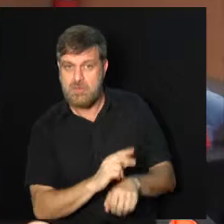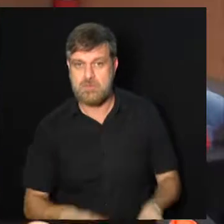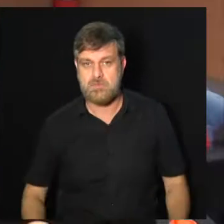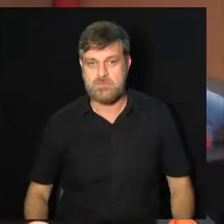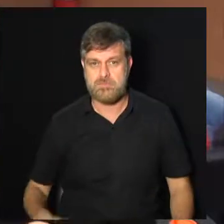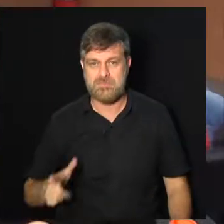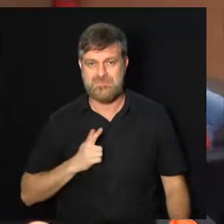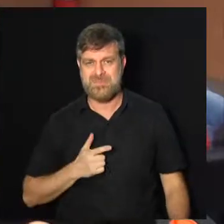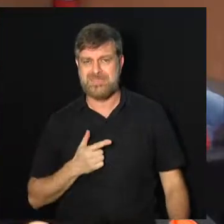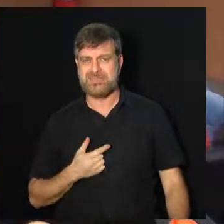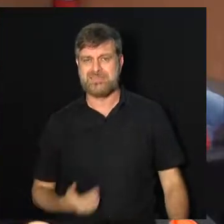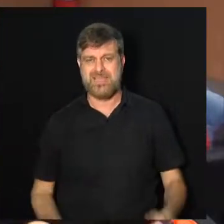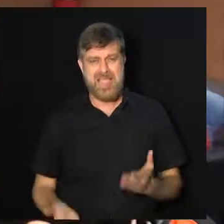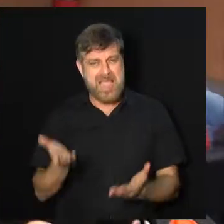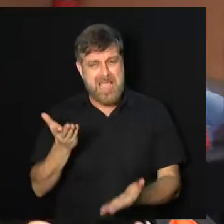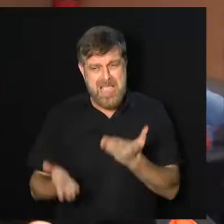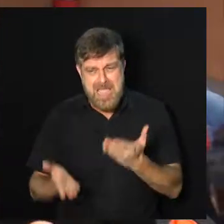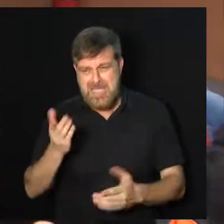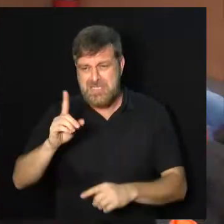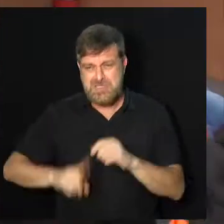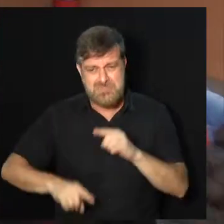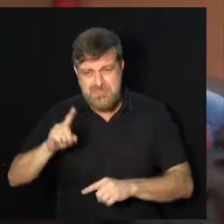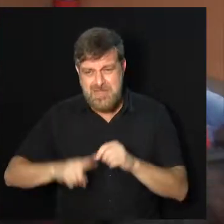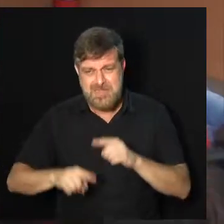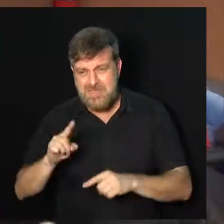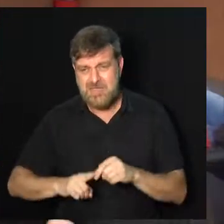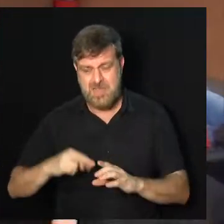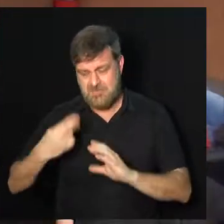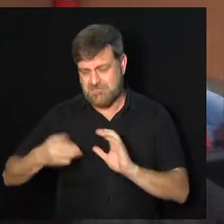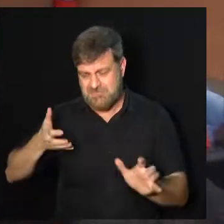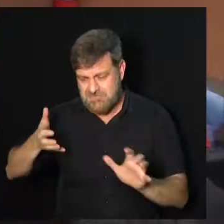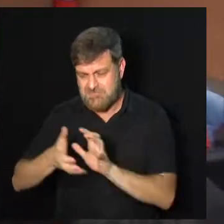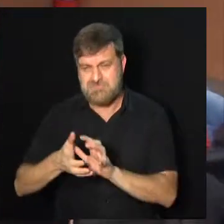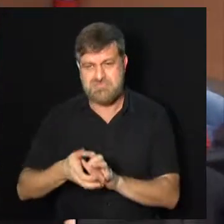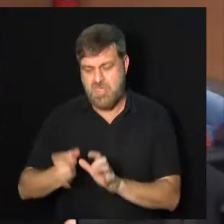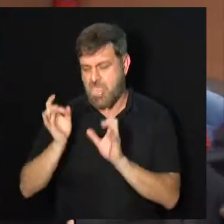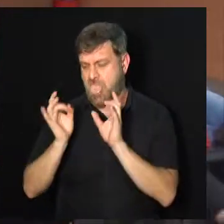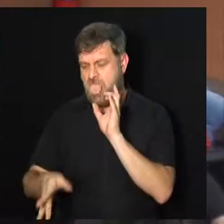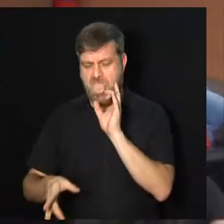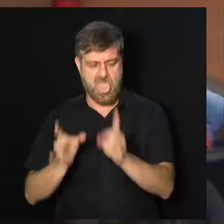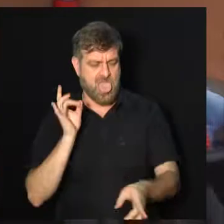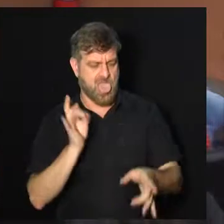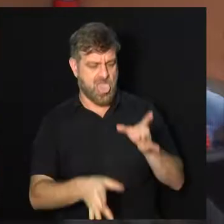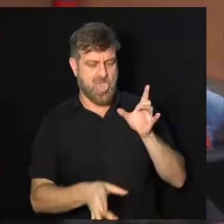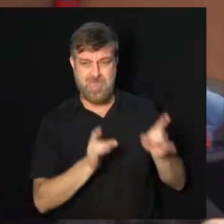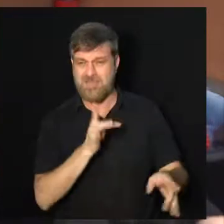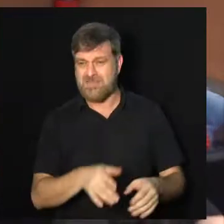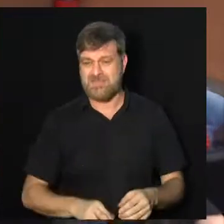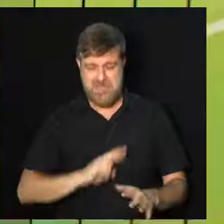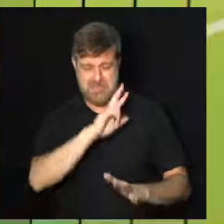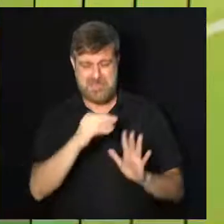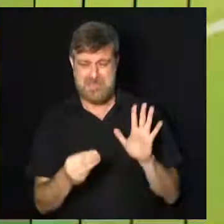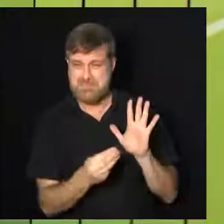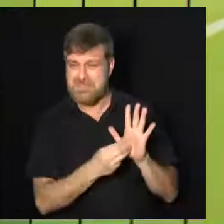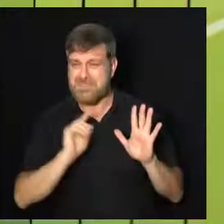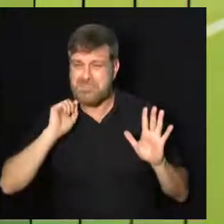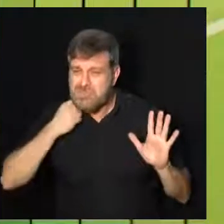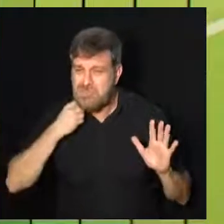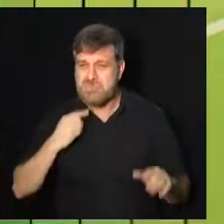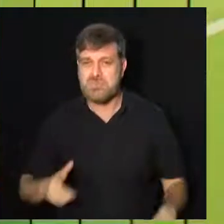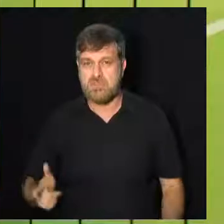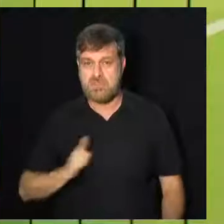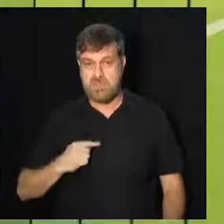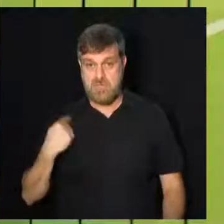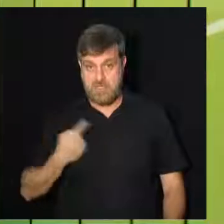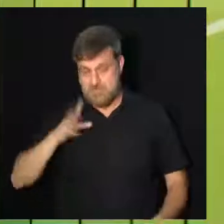e toneladas de material reciclados, jogado fora no lixo, contaminando o meio ambiente. E é com essa fala